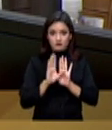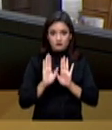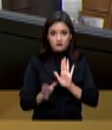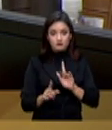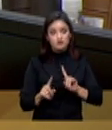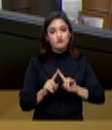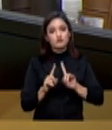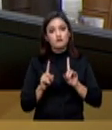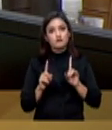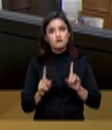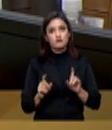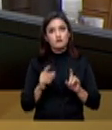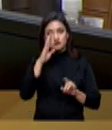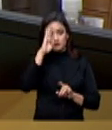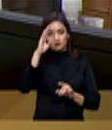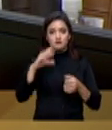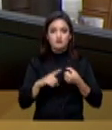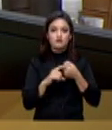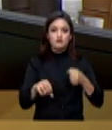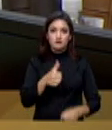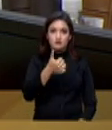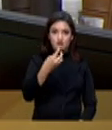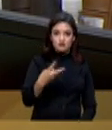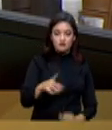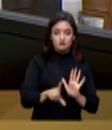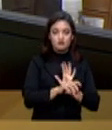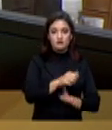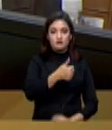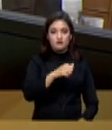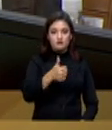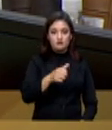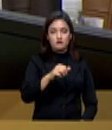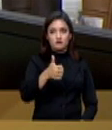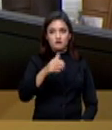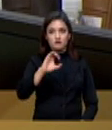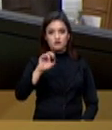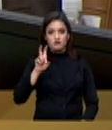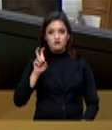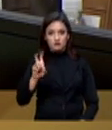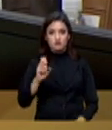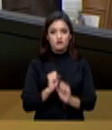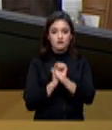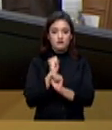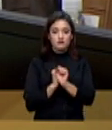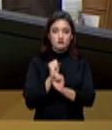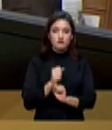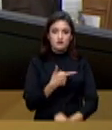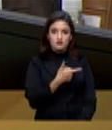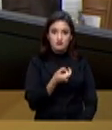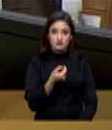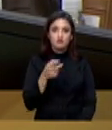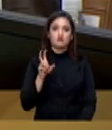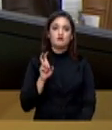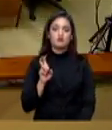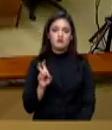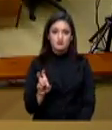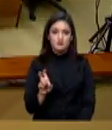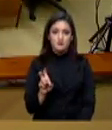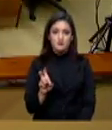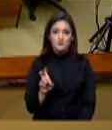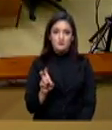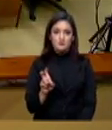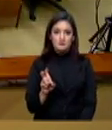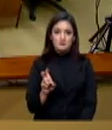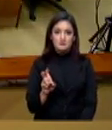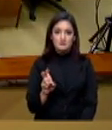mas exatamente o Artigo 13 da Lei 11105 de 2000 5 que